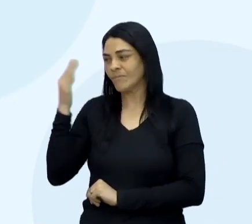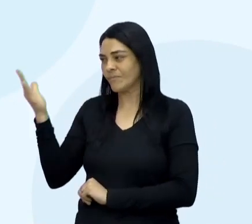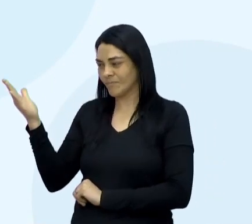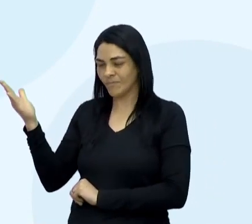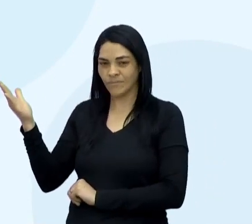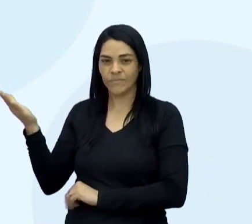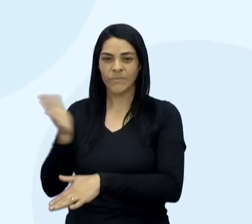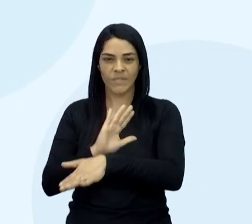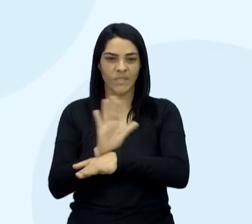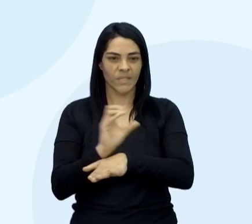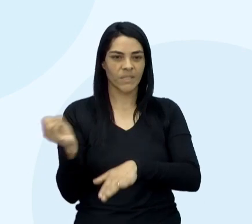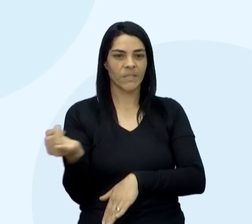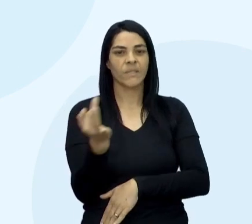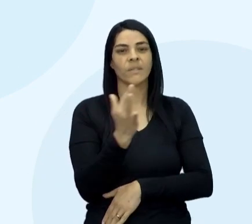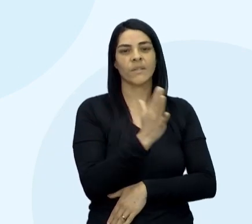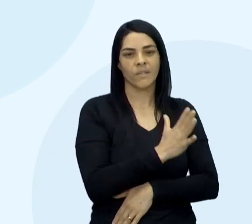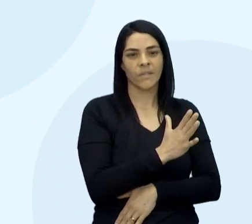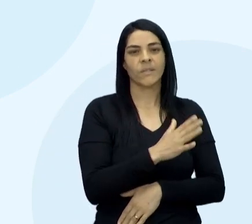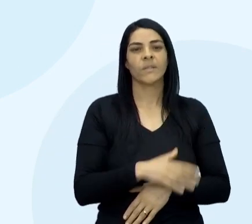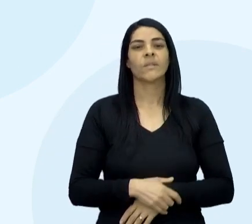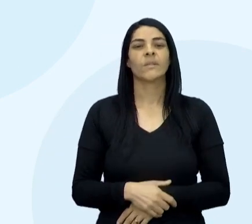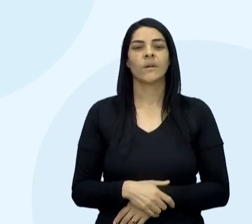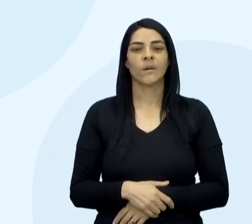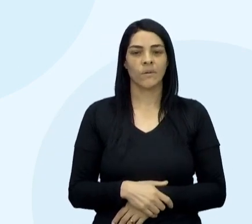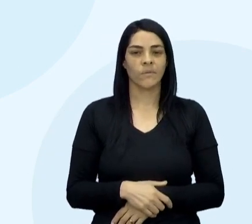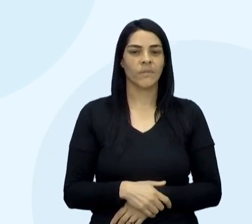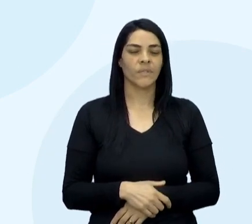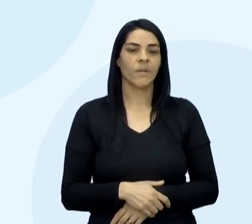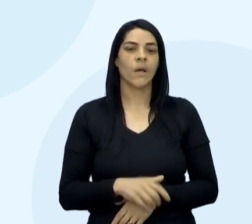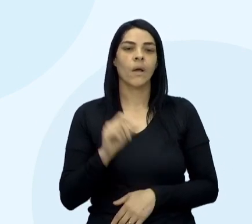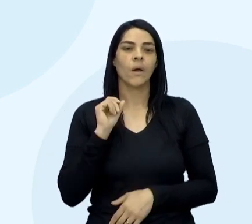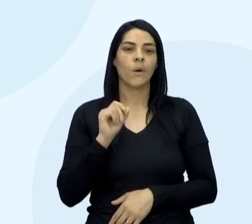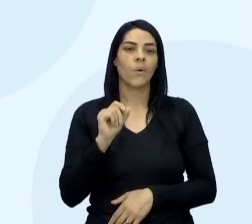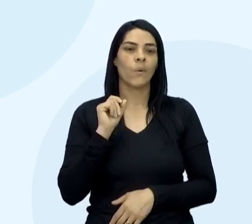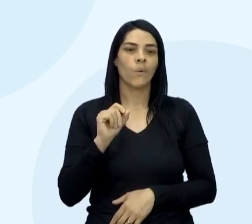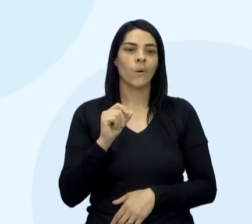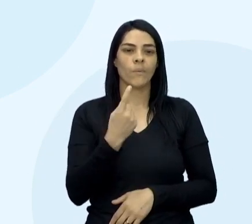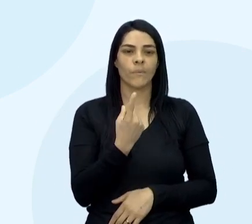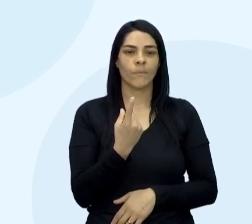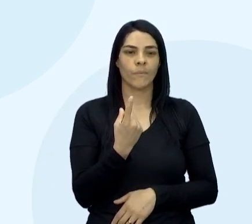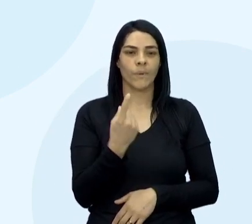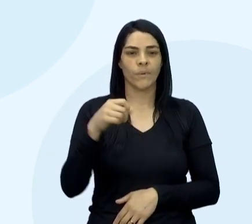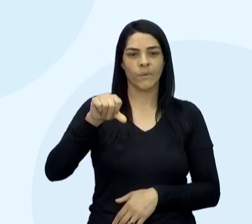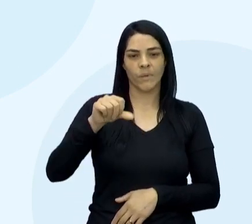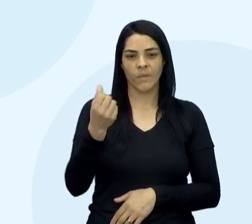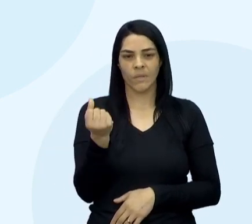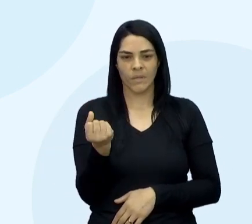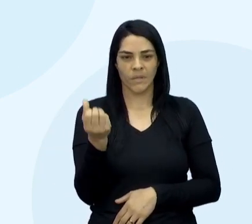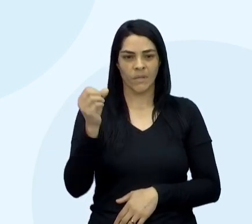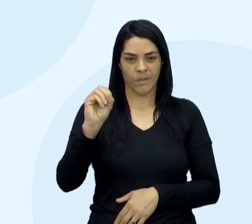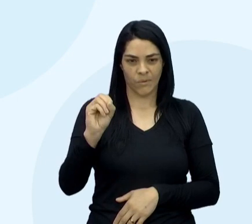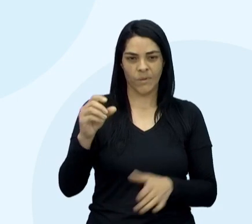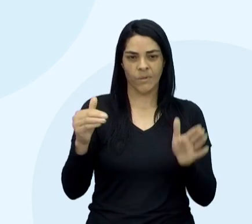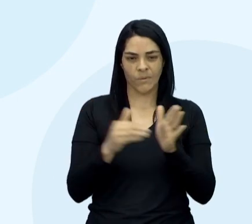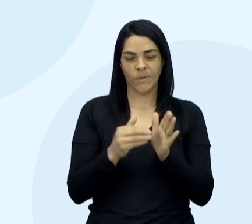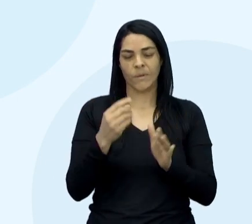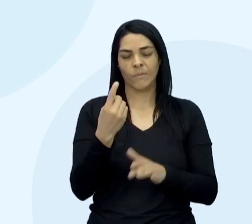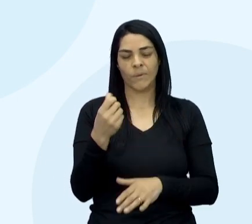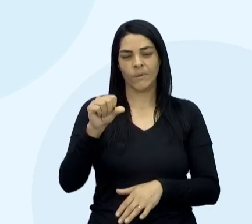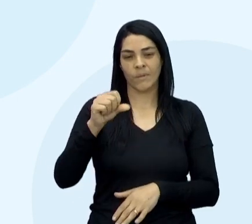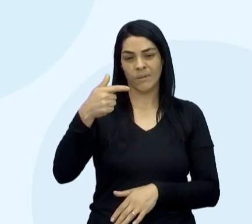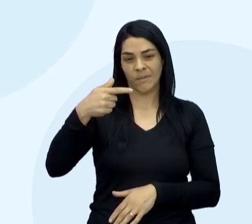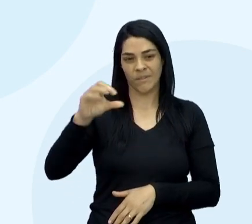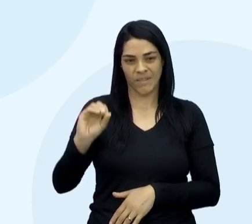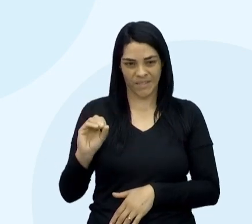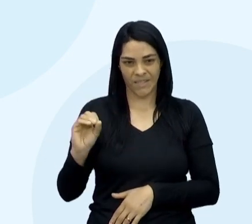novo responde à atual situação política no país. Que situação política no país entre 68 e 70? Então, ditadura militar. Né? É o